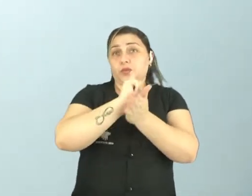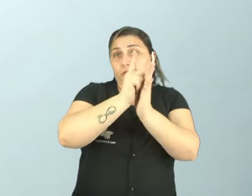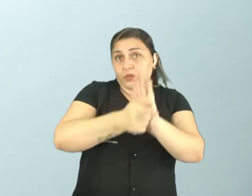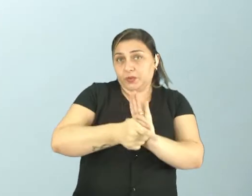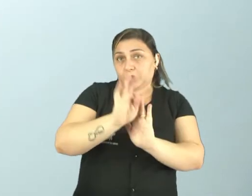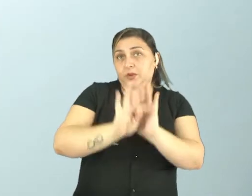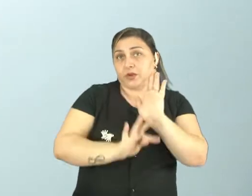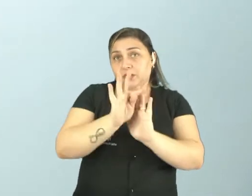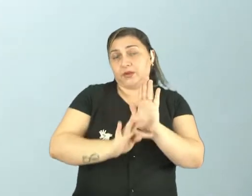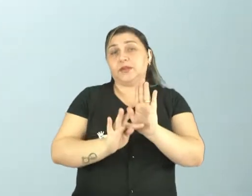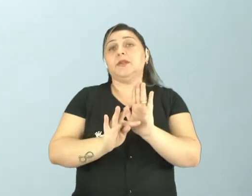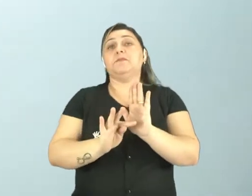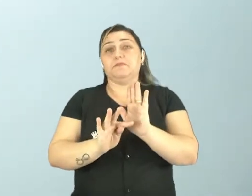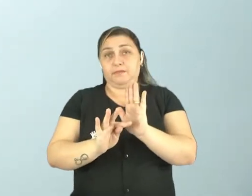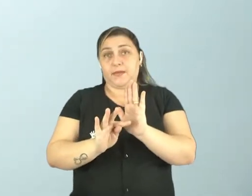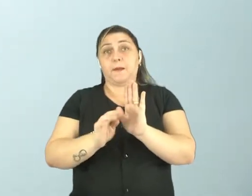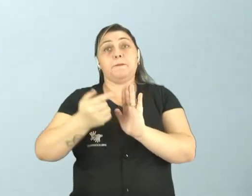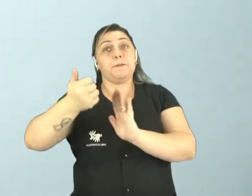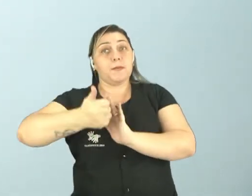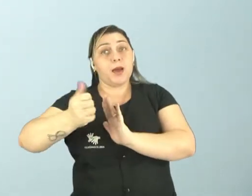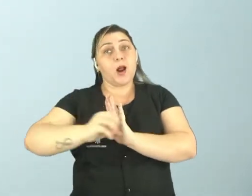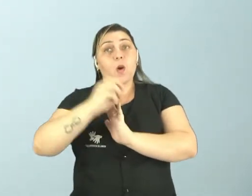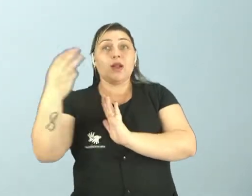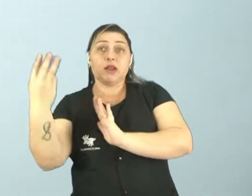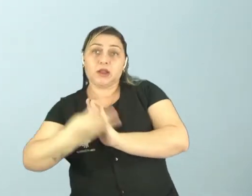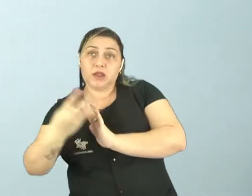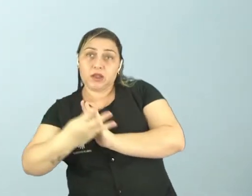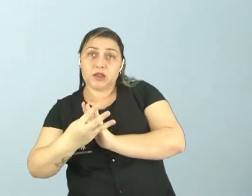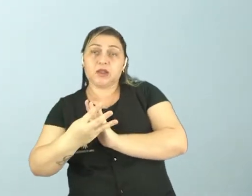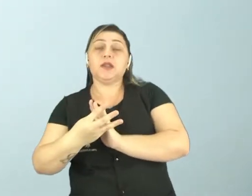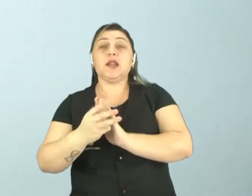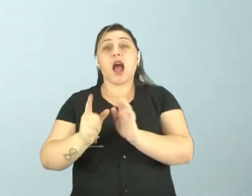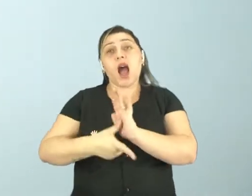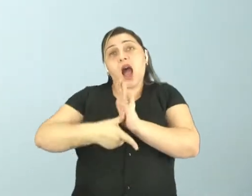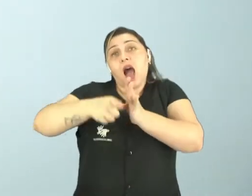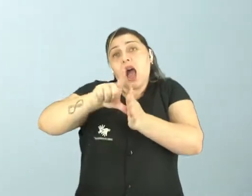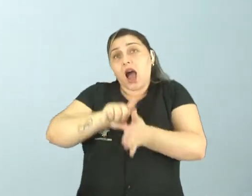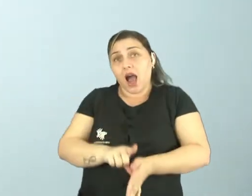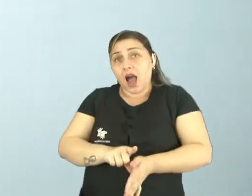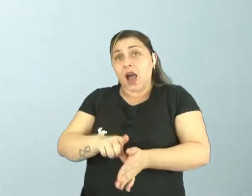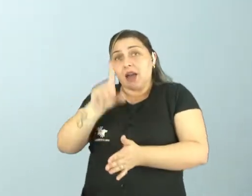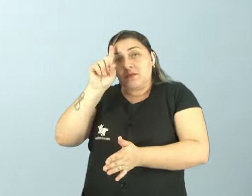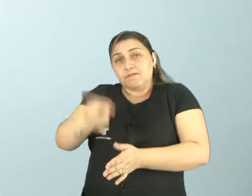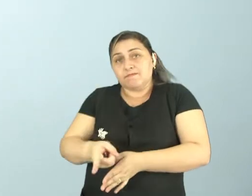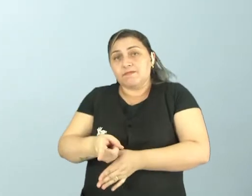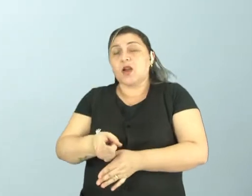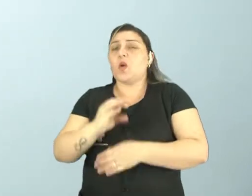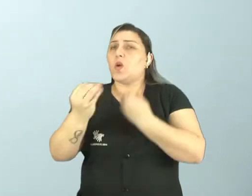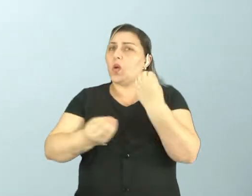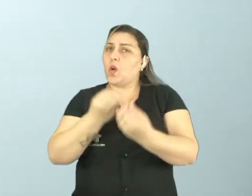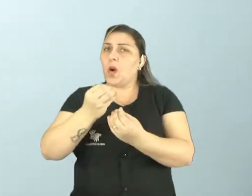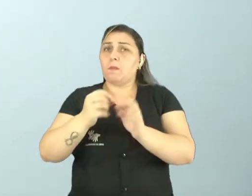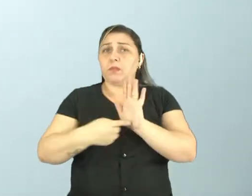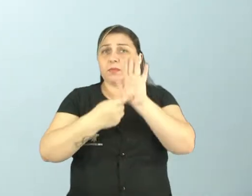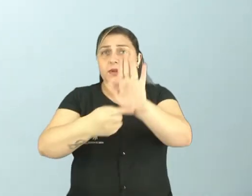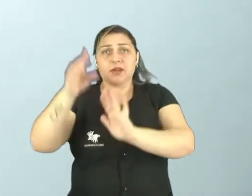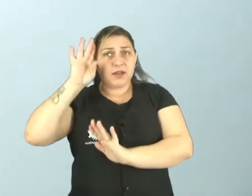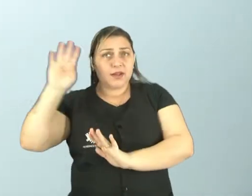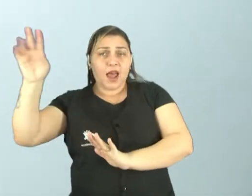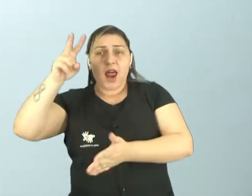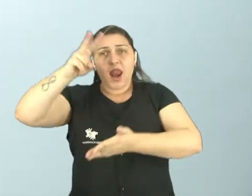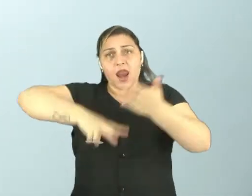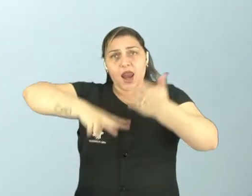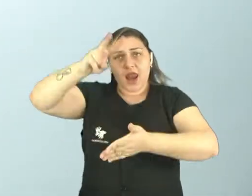primeira ou a terceira. Então, antes de determinar como você vai apresentar a tese, leia sempre com atenção